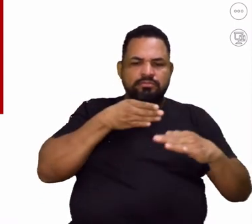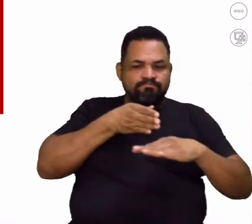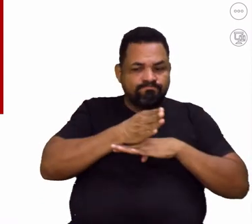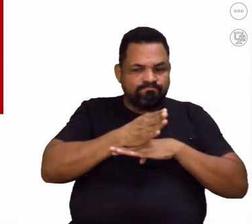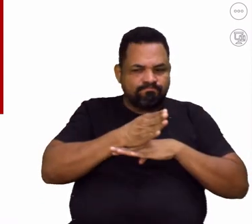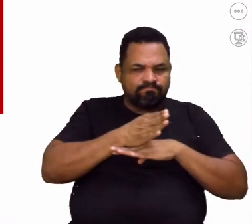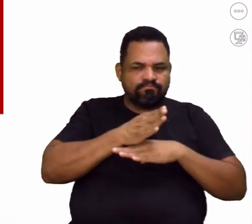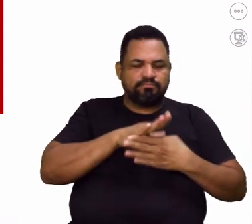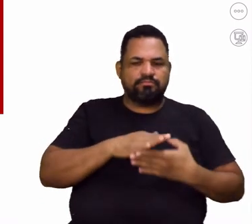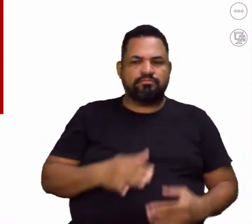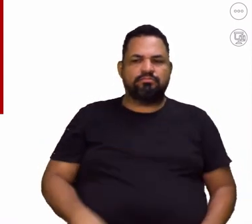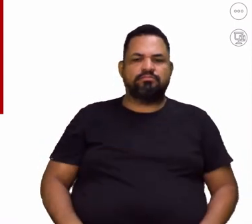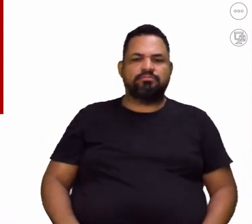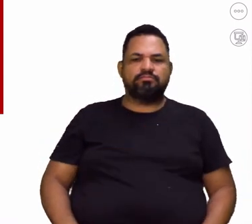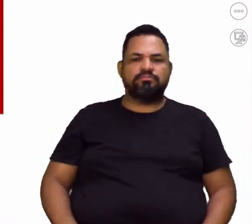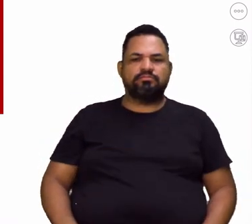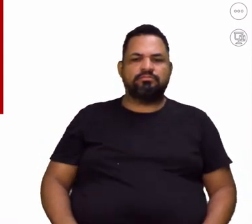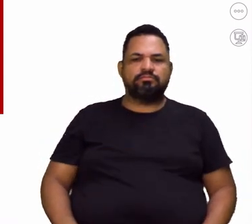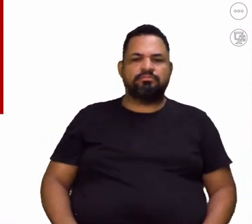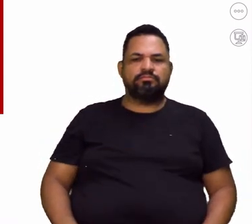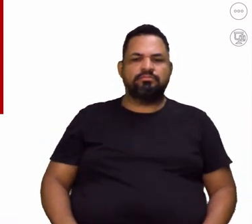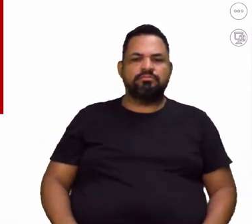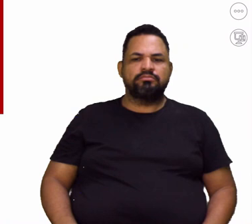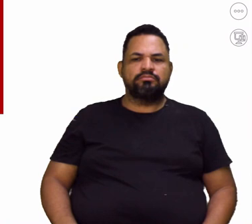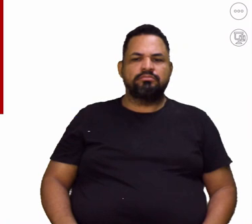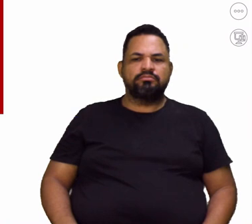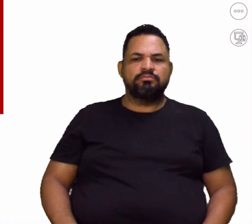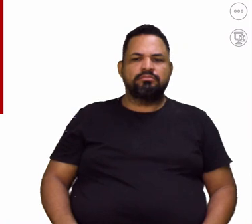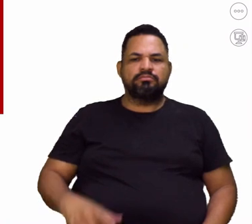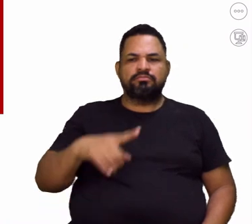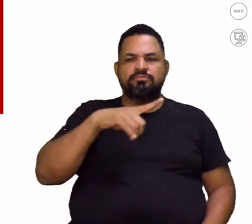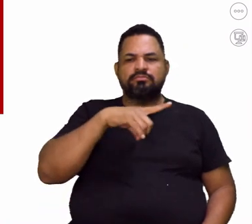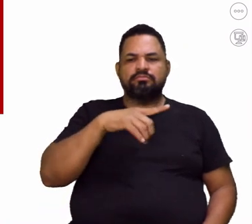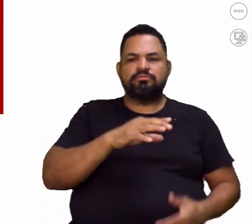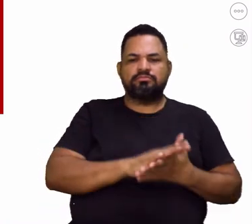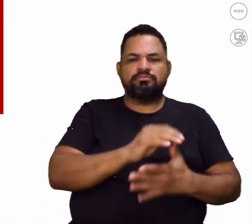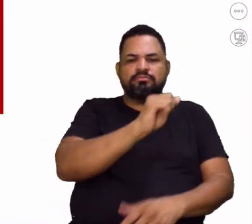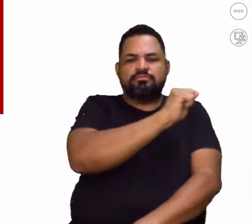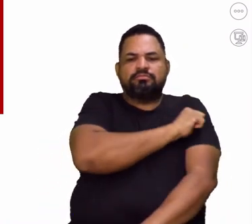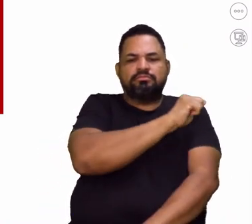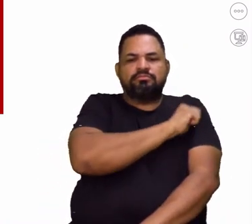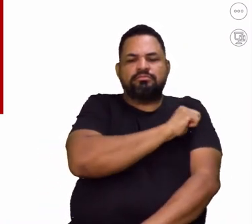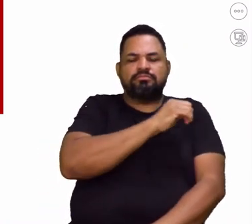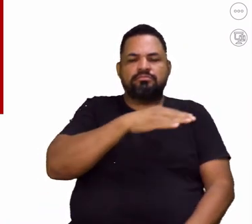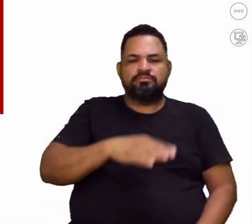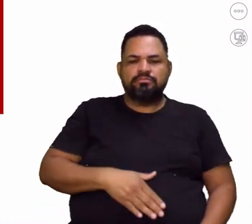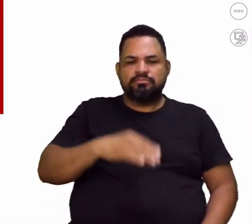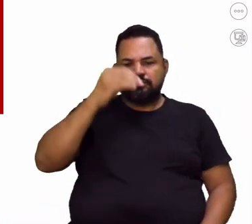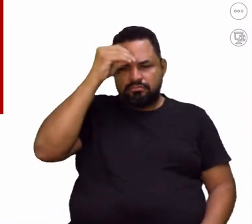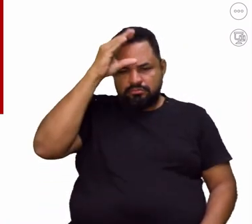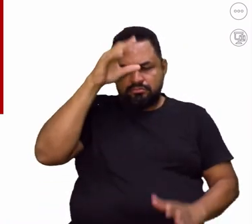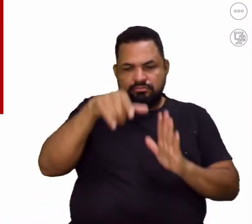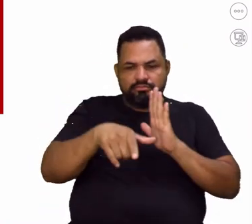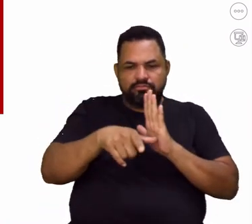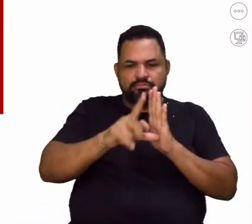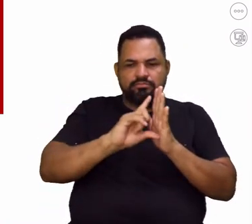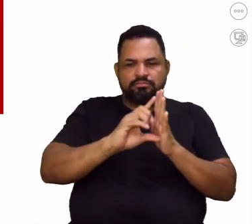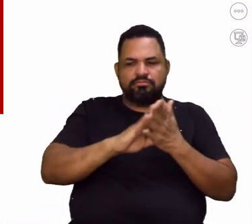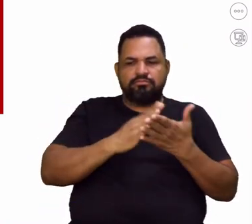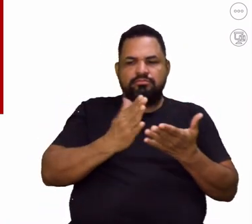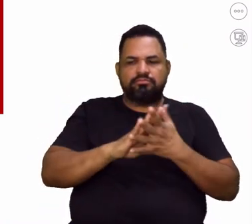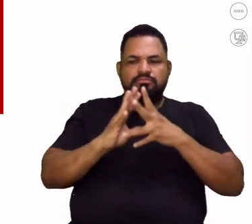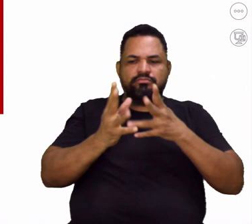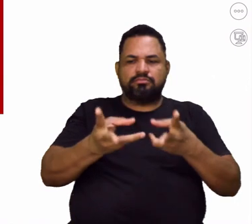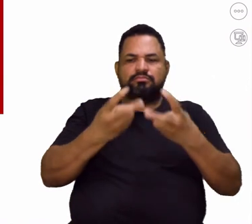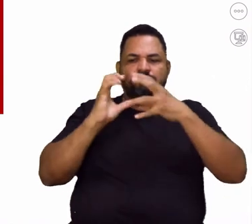direto. É só você, se claro que vai exigir do aluno o conhecimento, que é prévio conhecimento de